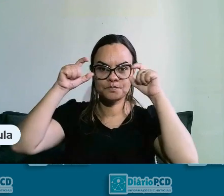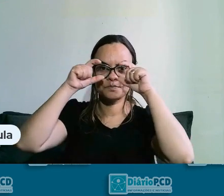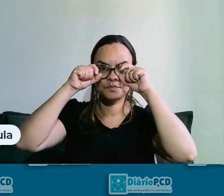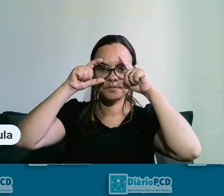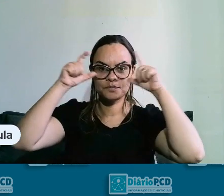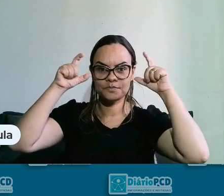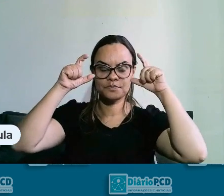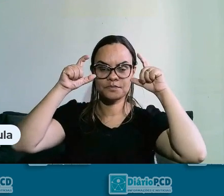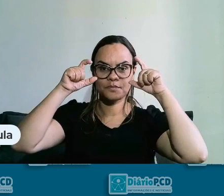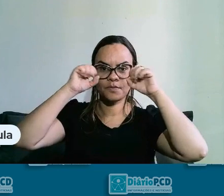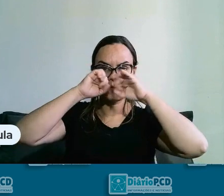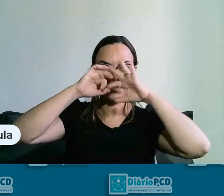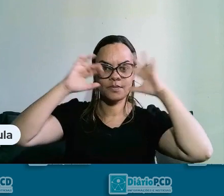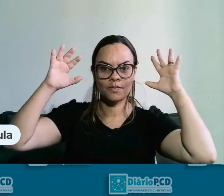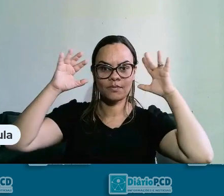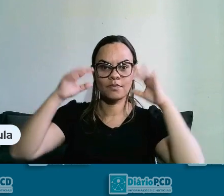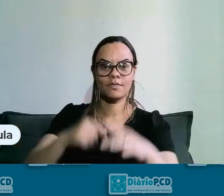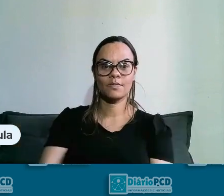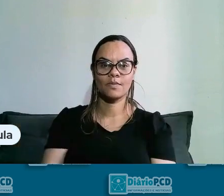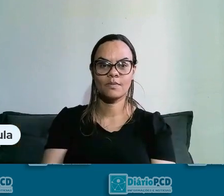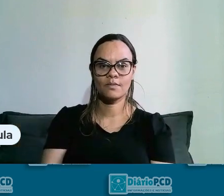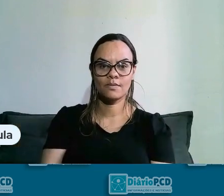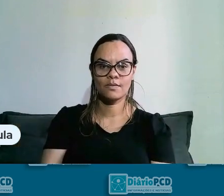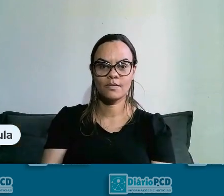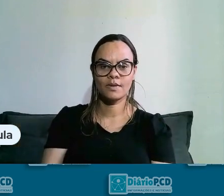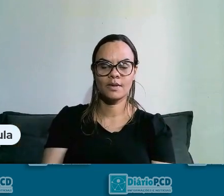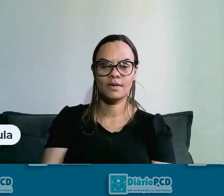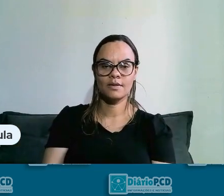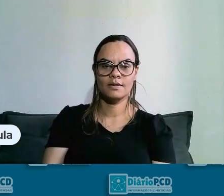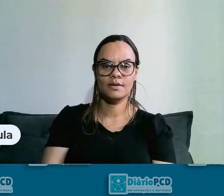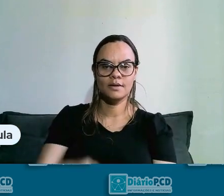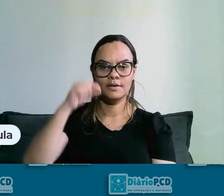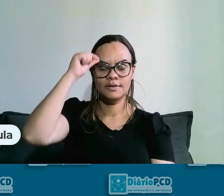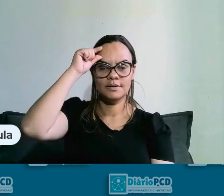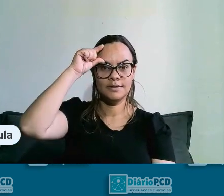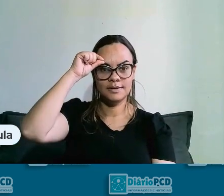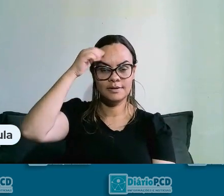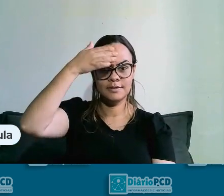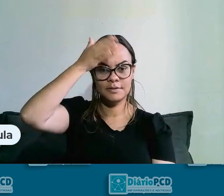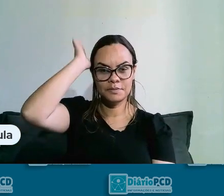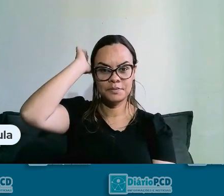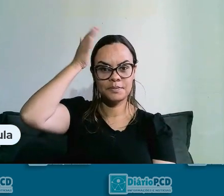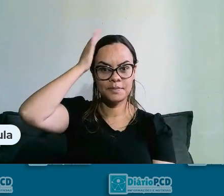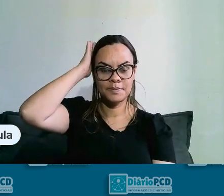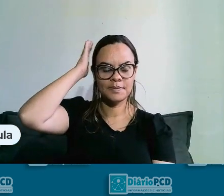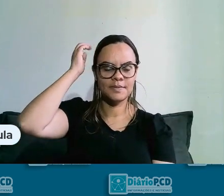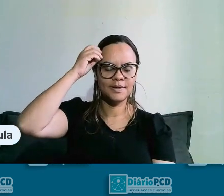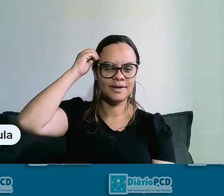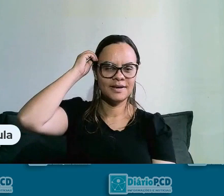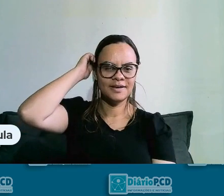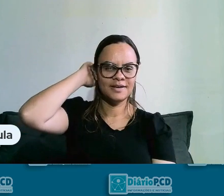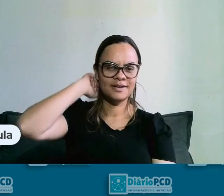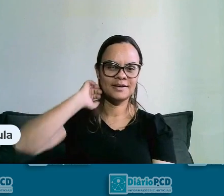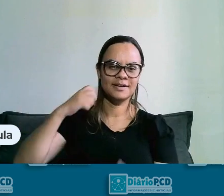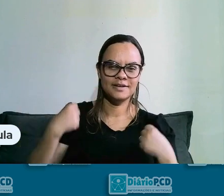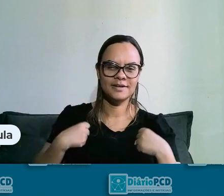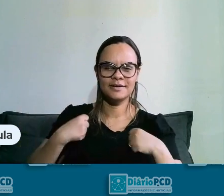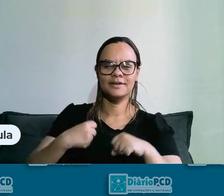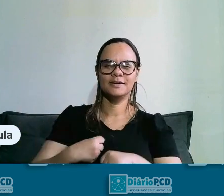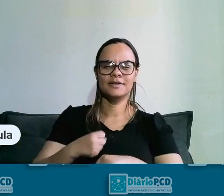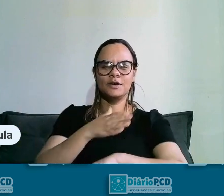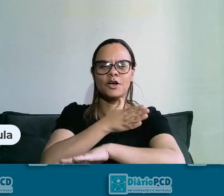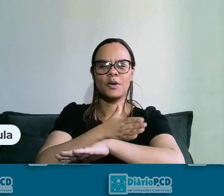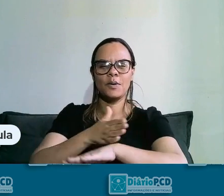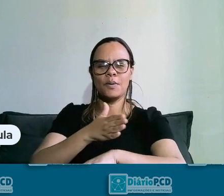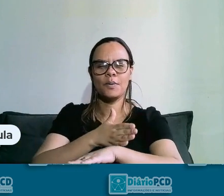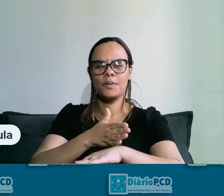e lente transparente, sobrancelhas grossas e escuras, cabelo escuro penteado para trás e visto uma camisa branca, a